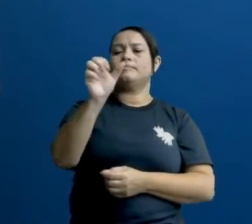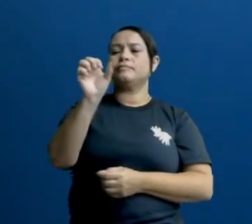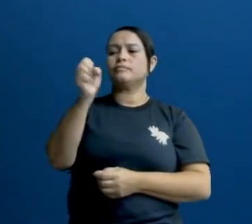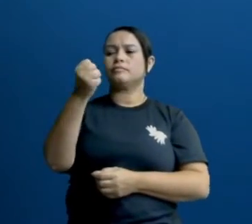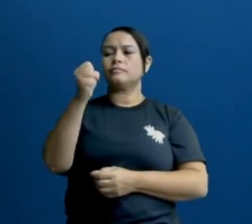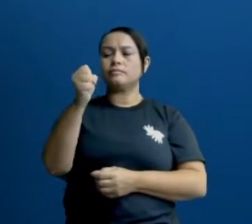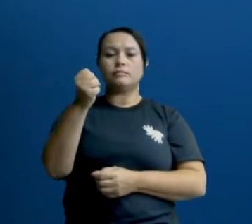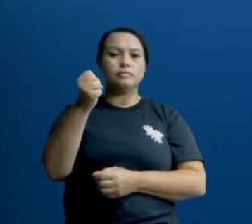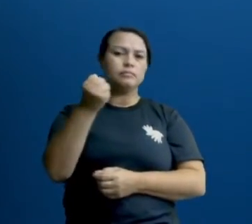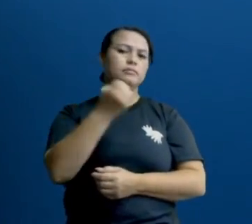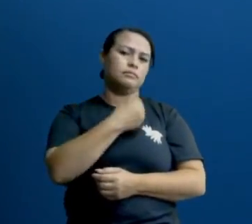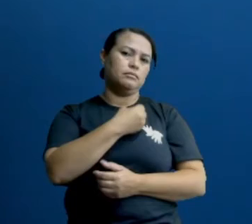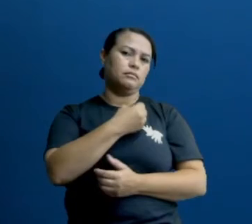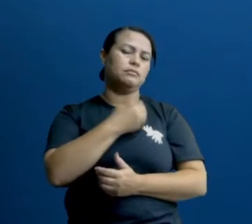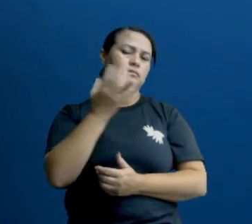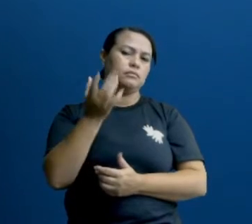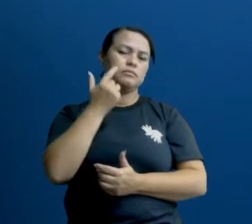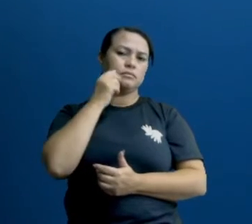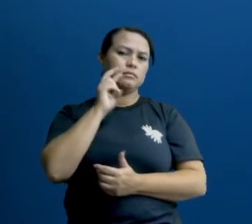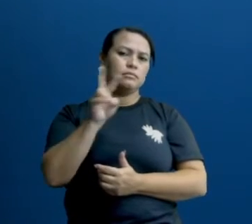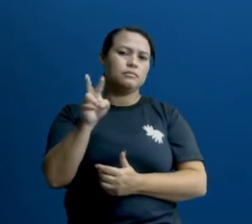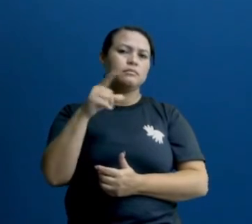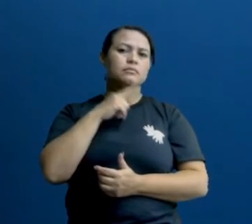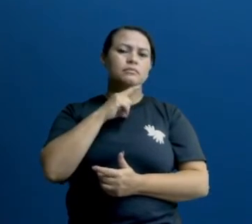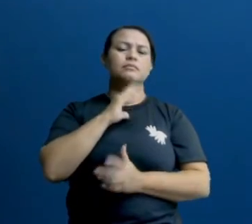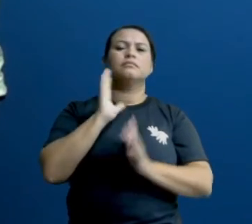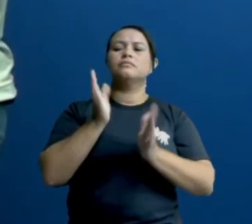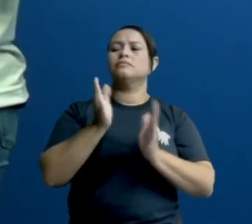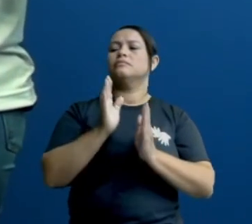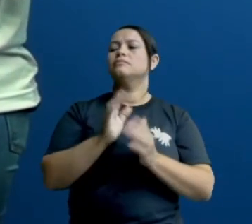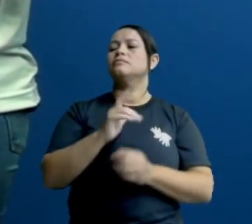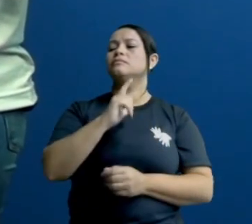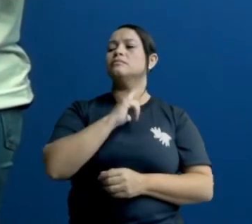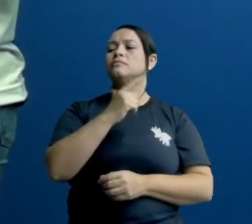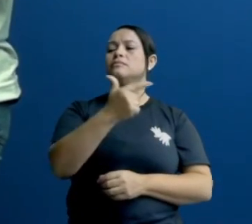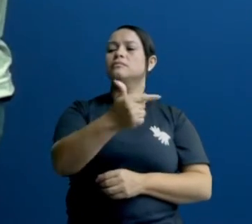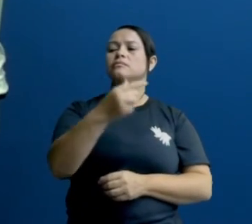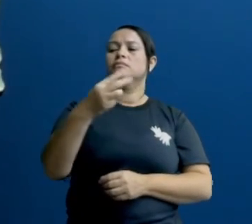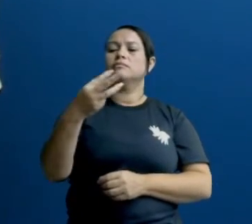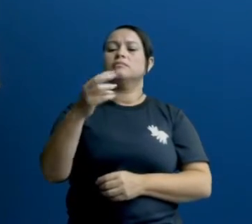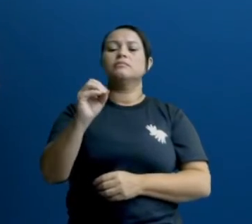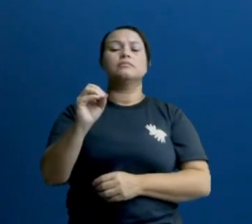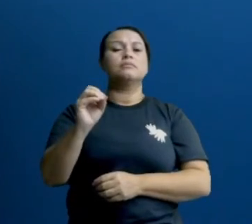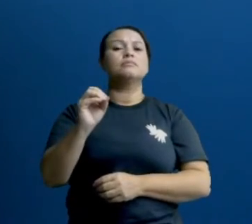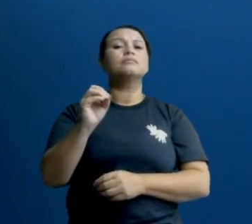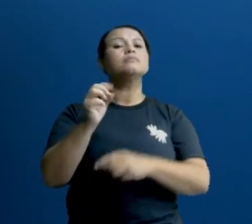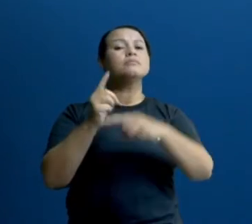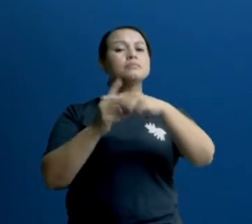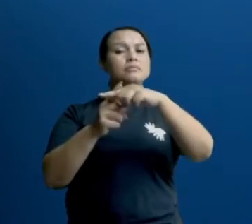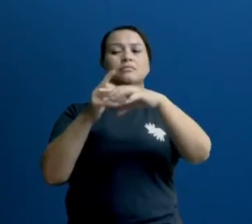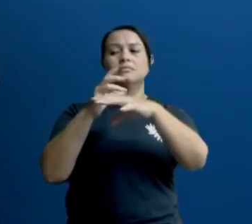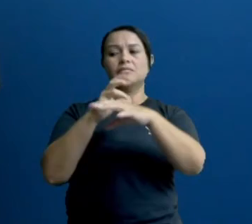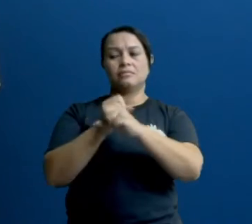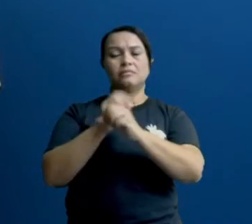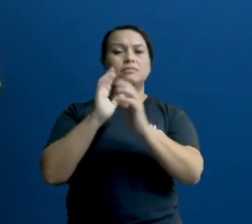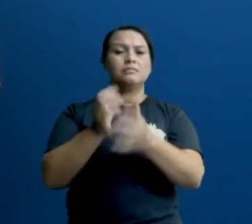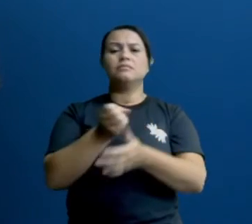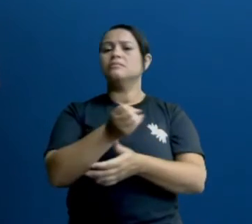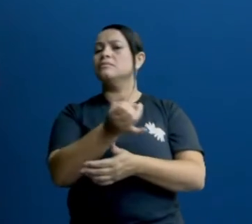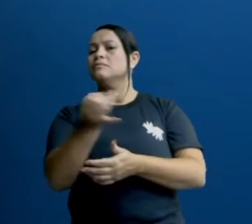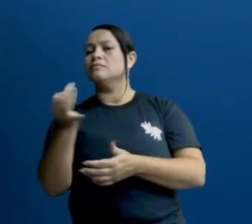318, que é o número que a gente viu que eles ficaram, mais 230, que é a quantidade de armas